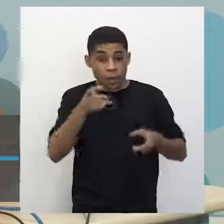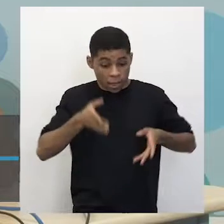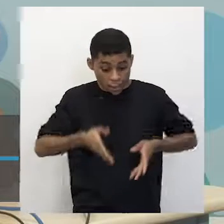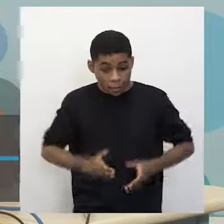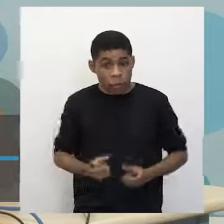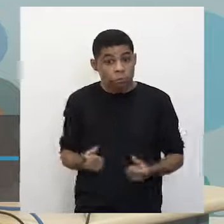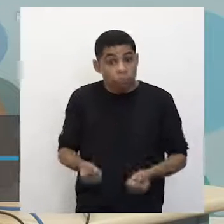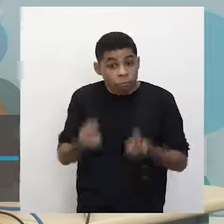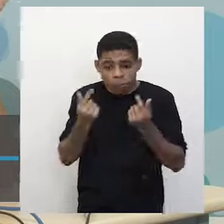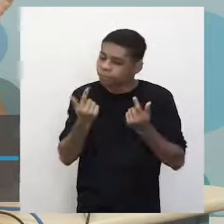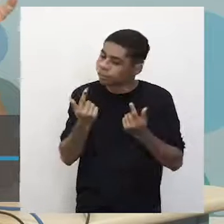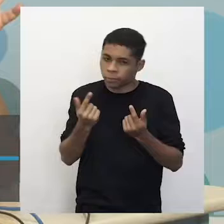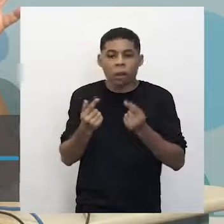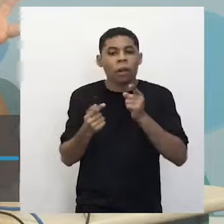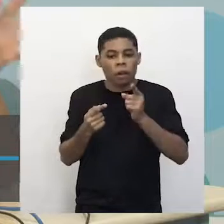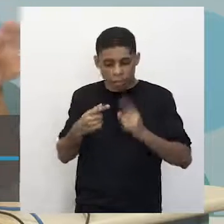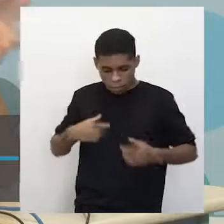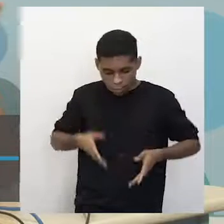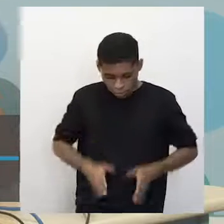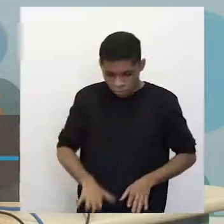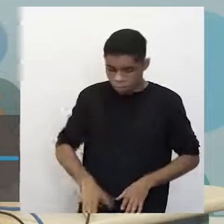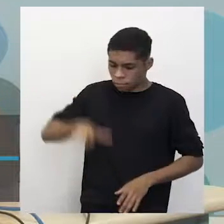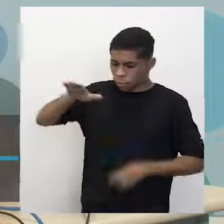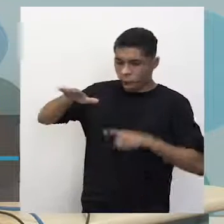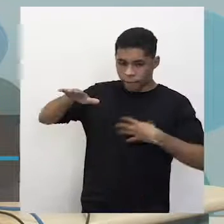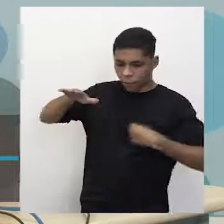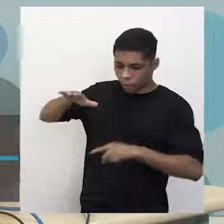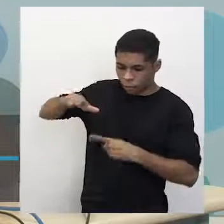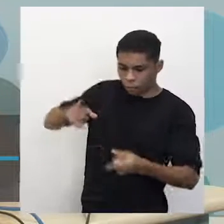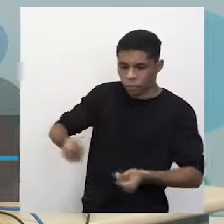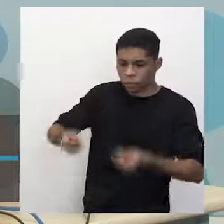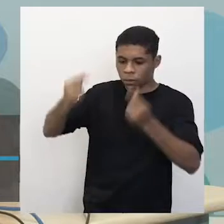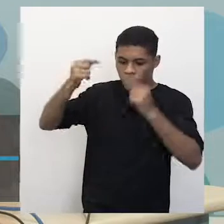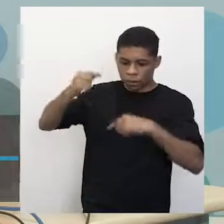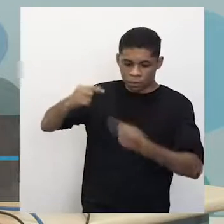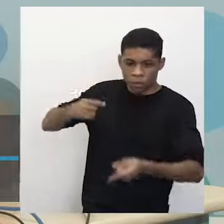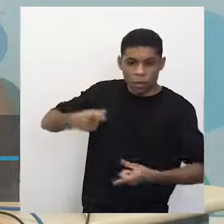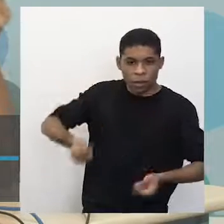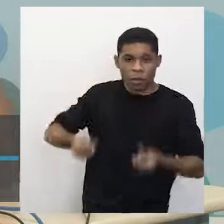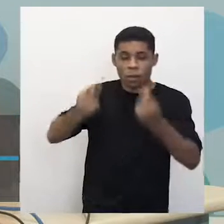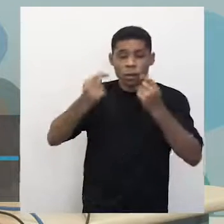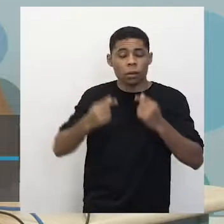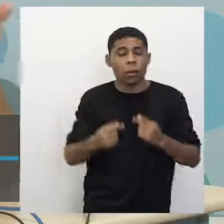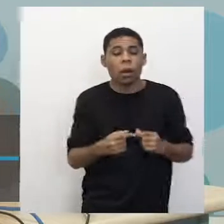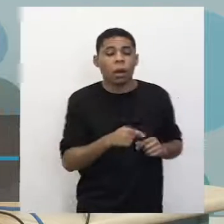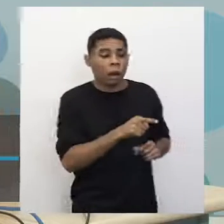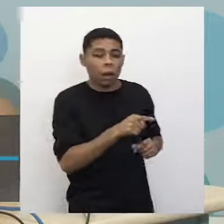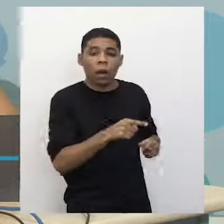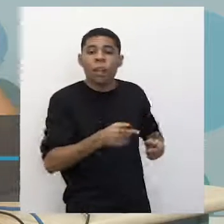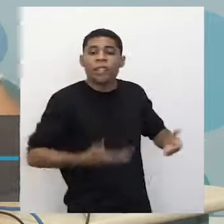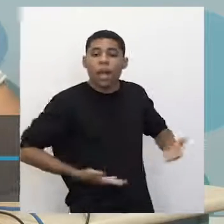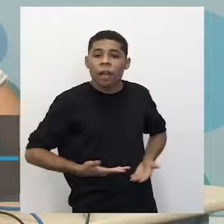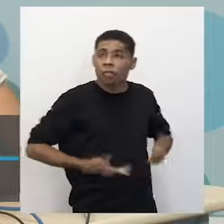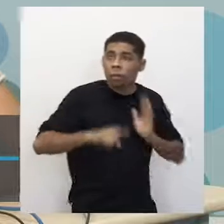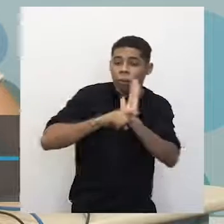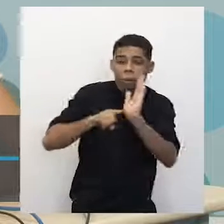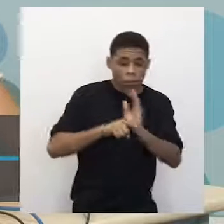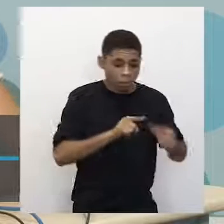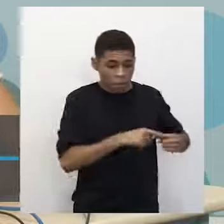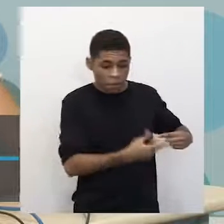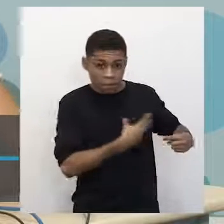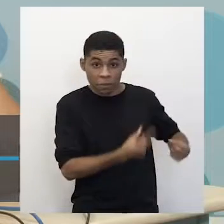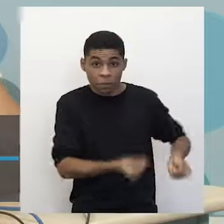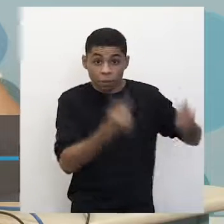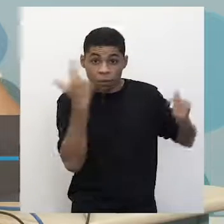descendentes serão nobres. Se você nasceu servo, seus descendentes serão servos também. Não existia essa possibilidade de